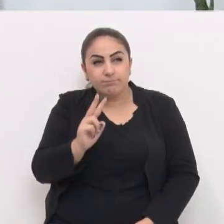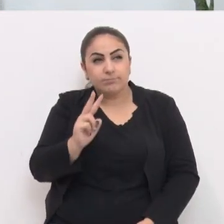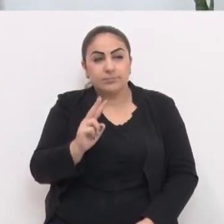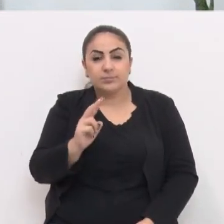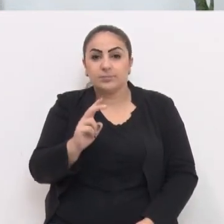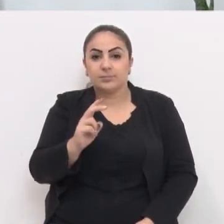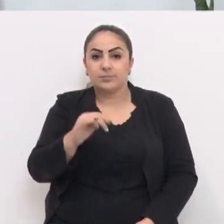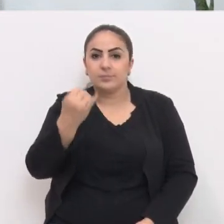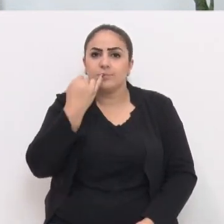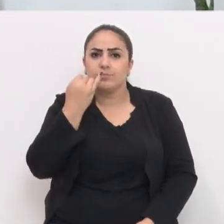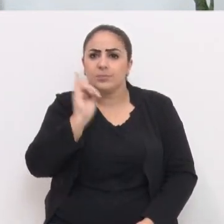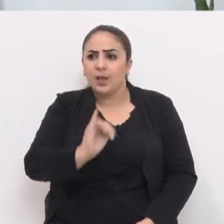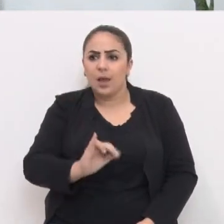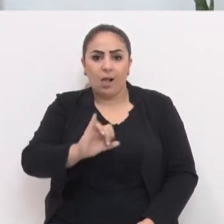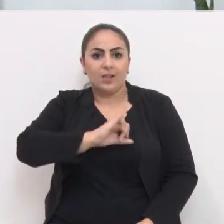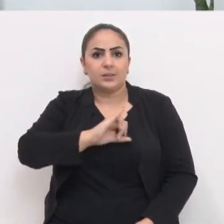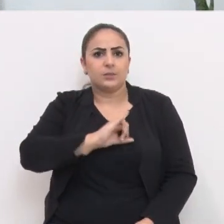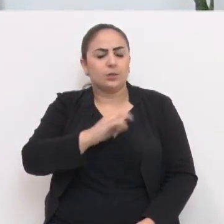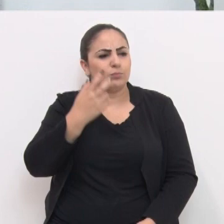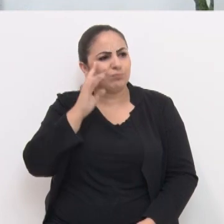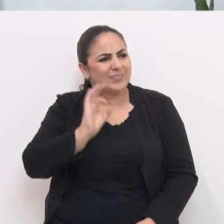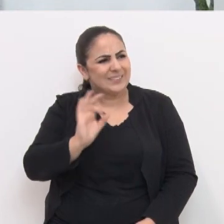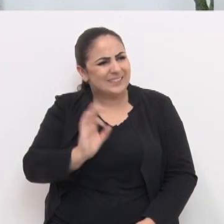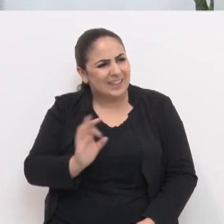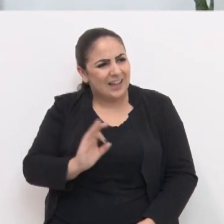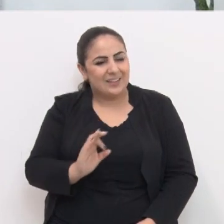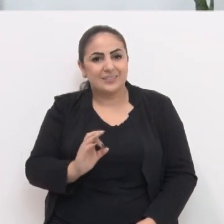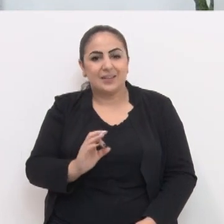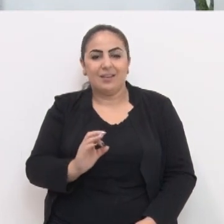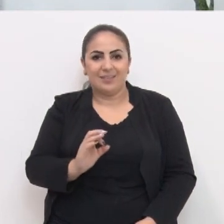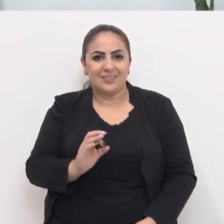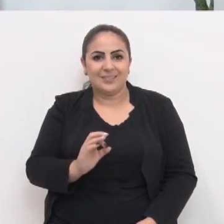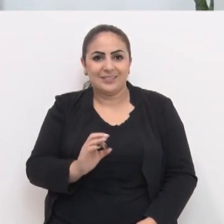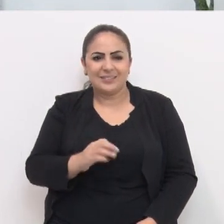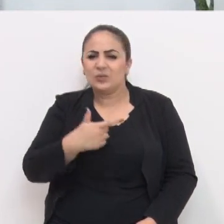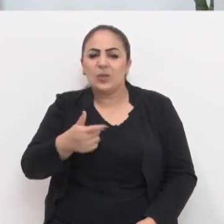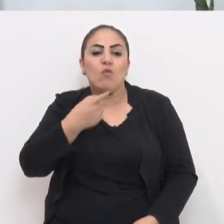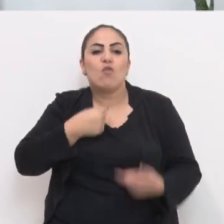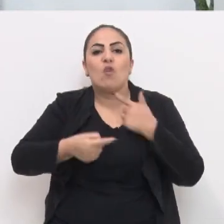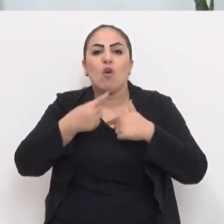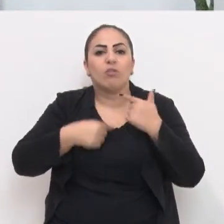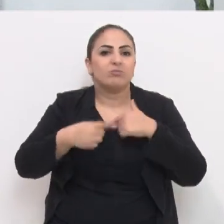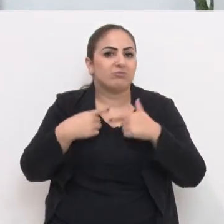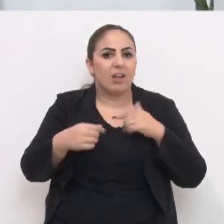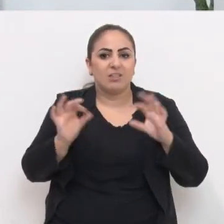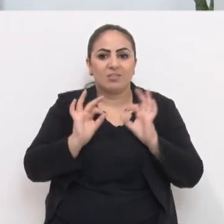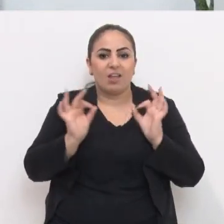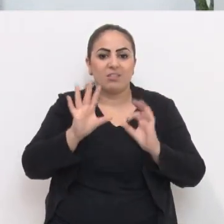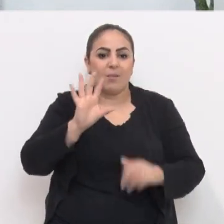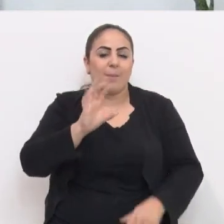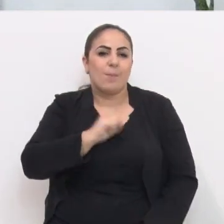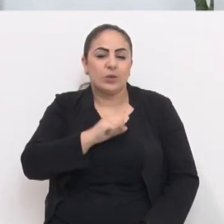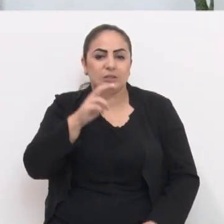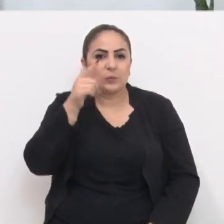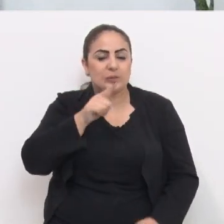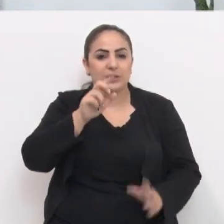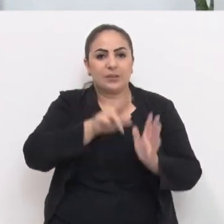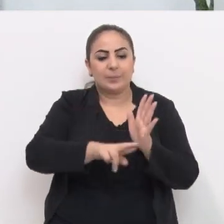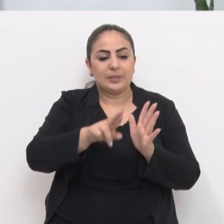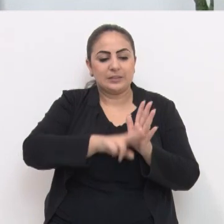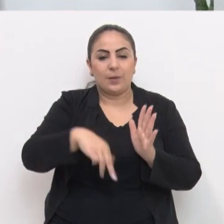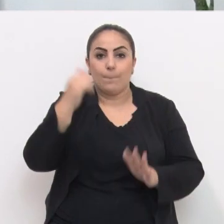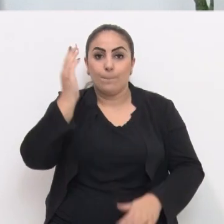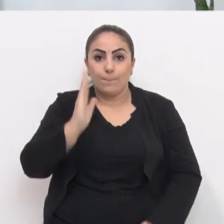do meu time, vi que não tem isso, né? Vi na seleção brasileira principal, não tem vontade, né? Não tem aquele amor de representar